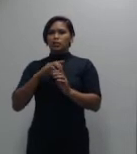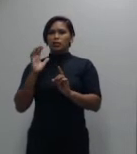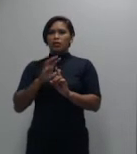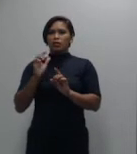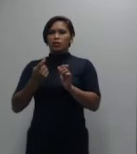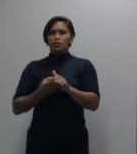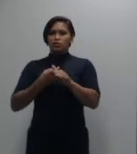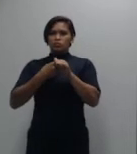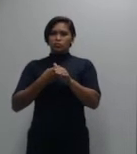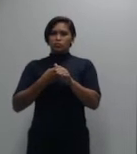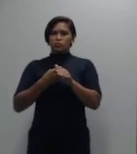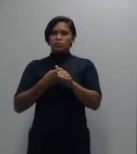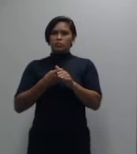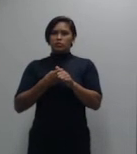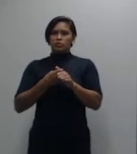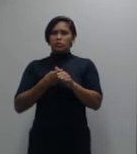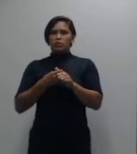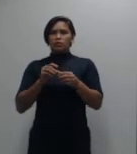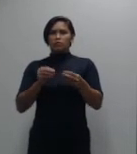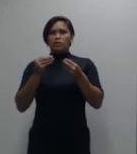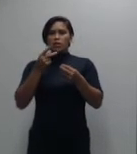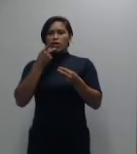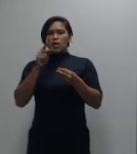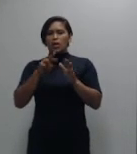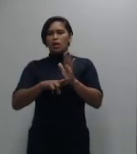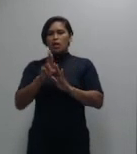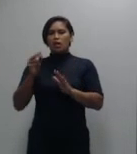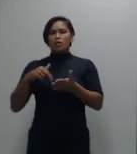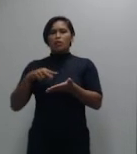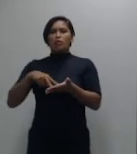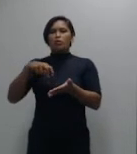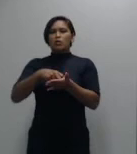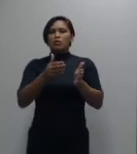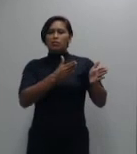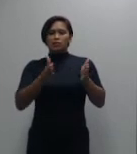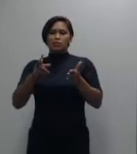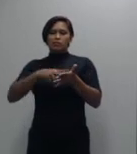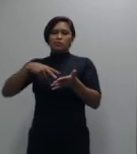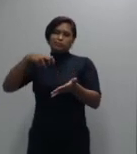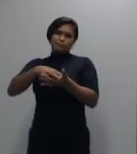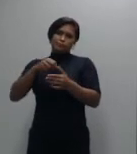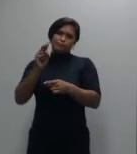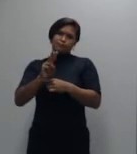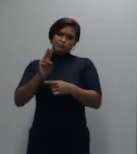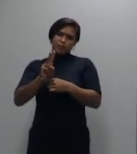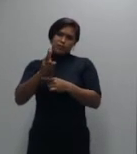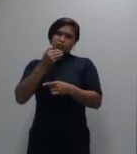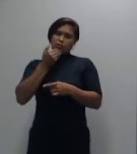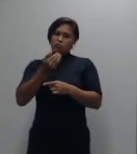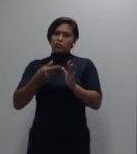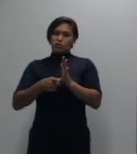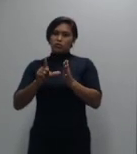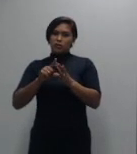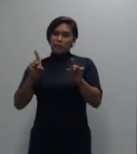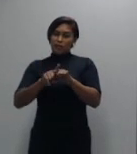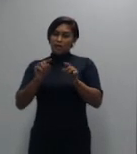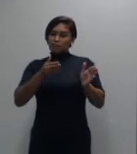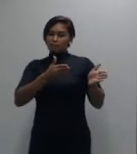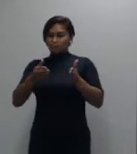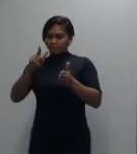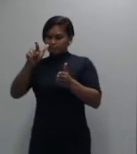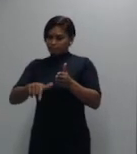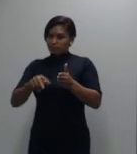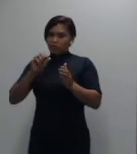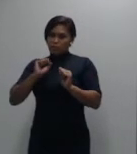em cima é enquadrar um cumprimento provisório de sentença na pendência da capilar são no entanto por outro lado